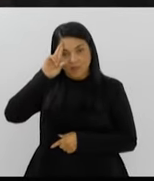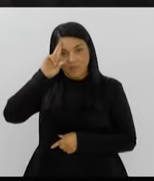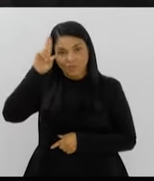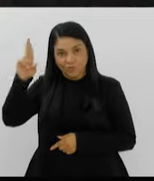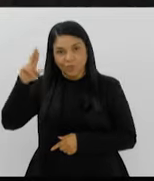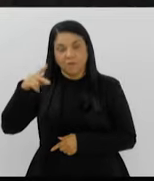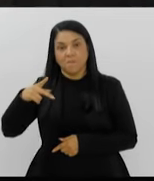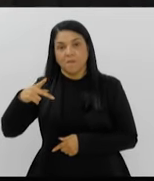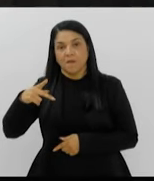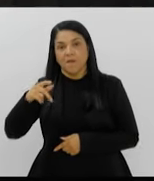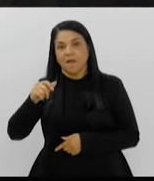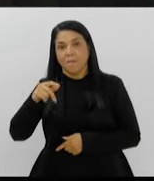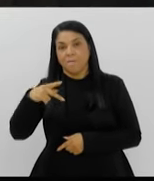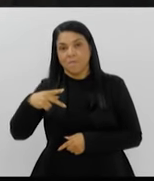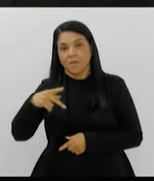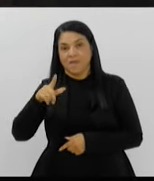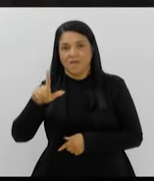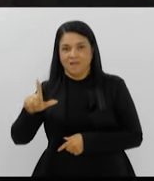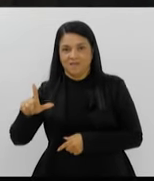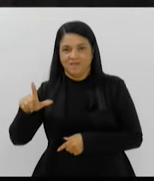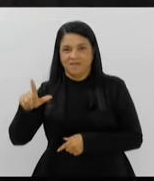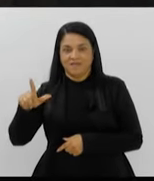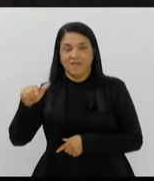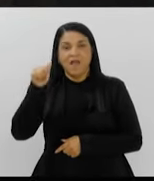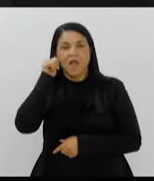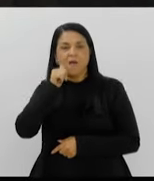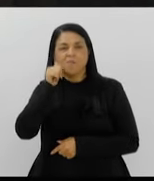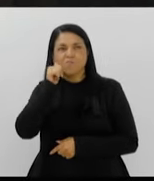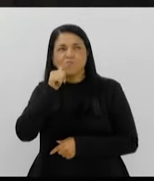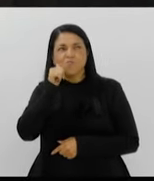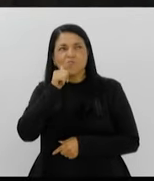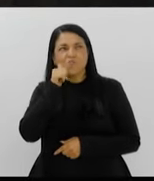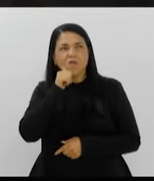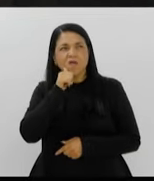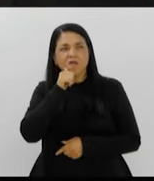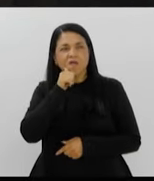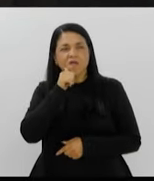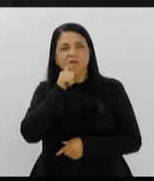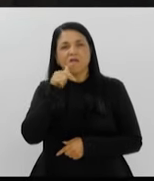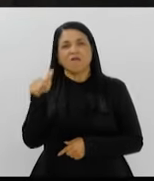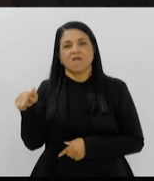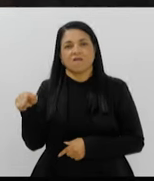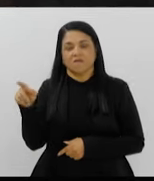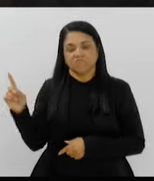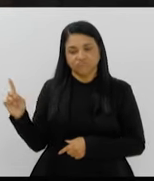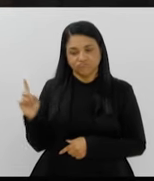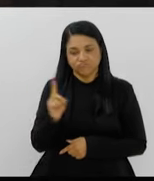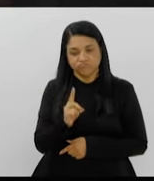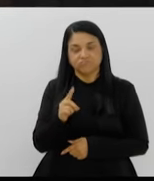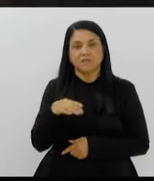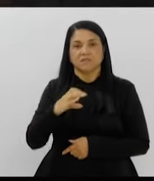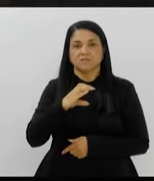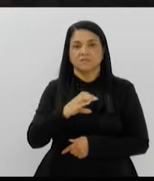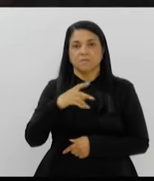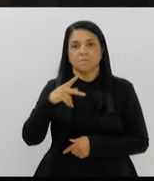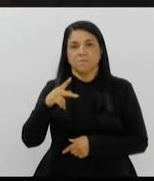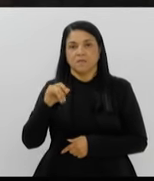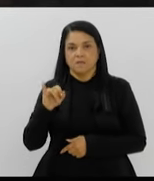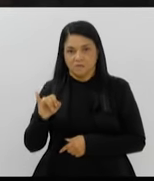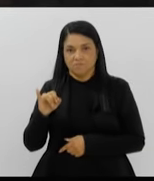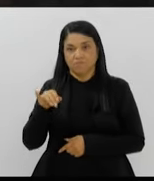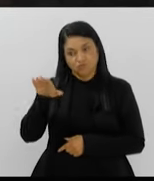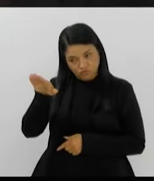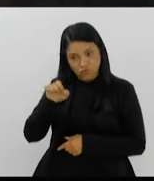chamada APL. A laranja, que é uma mulher, a mulher dele, ou é mulher, não me recordo, ela esteve aqui na CPI, que nós a